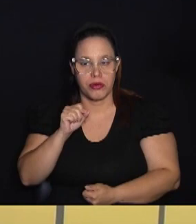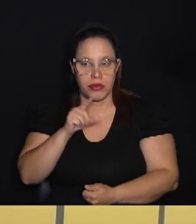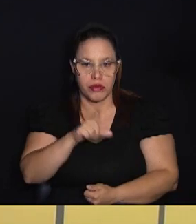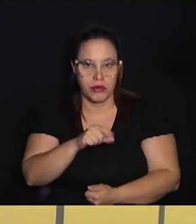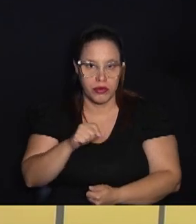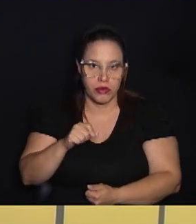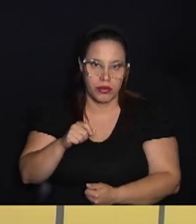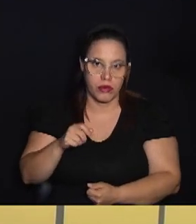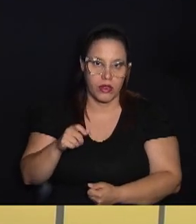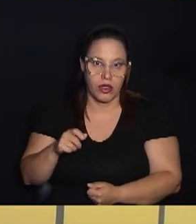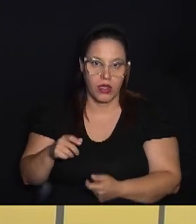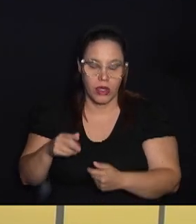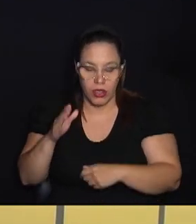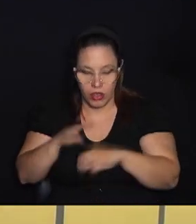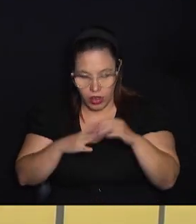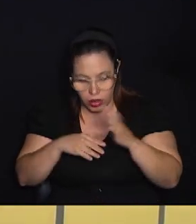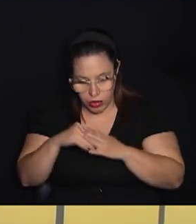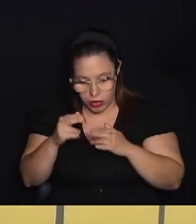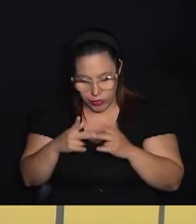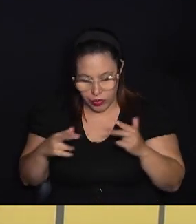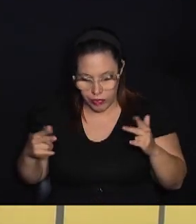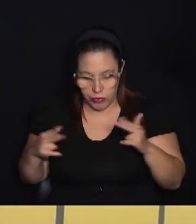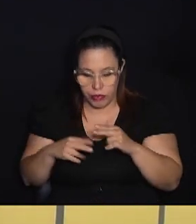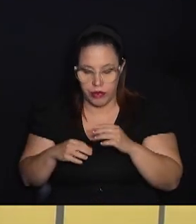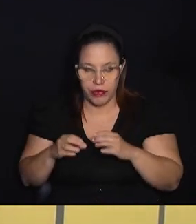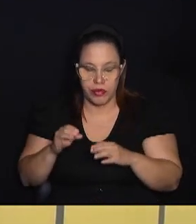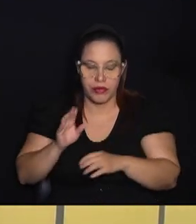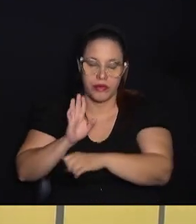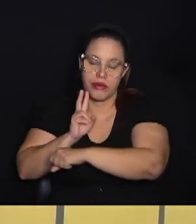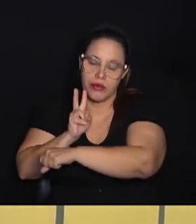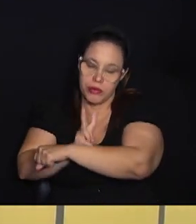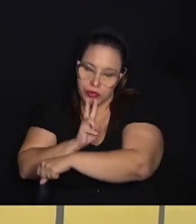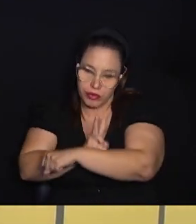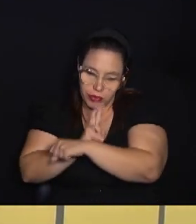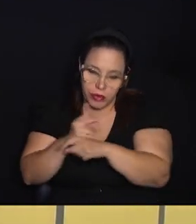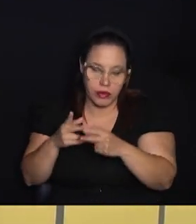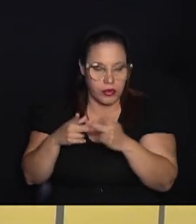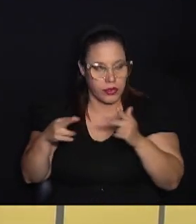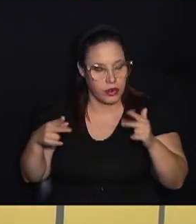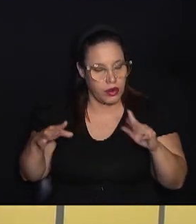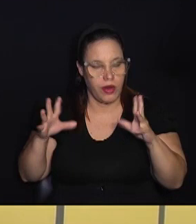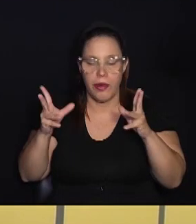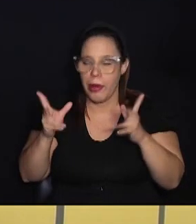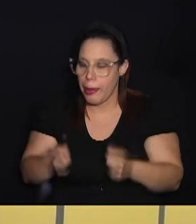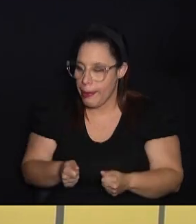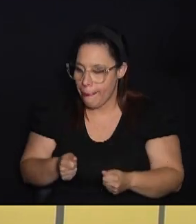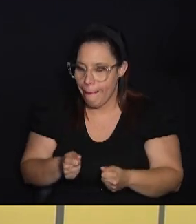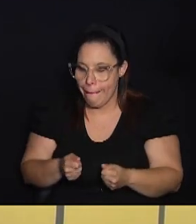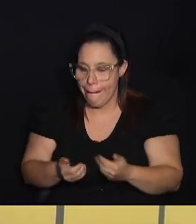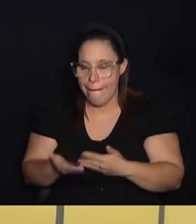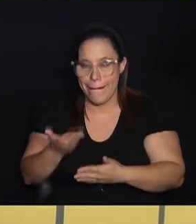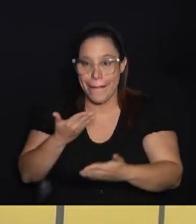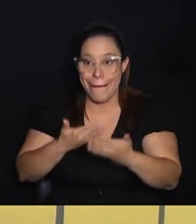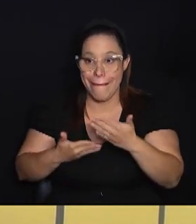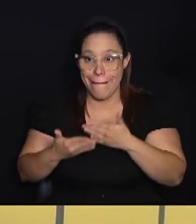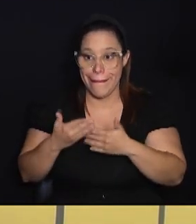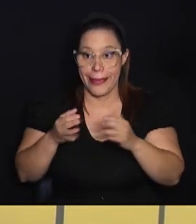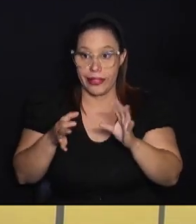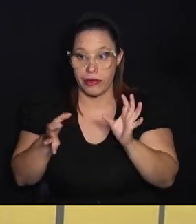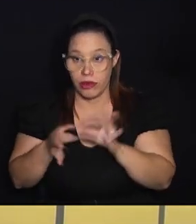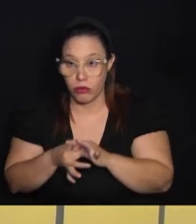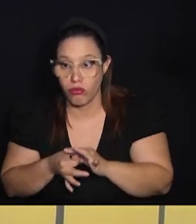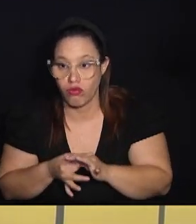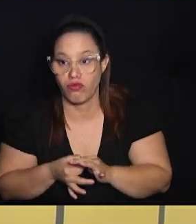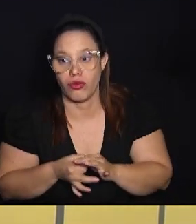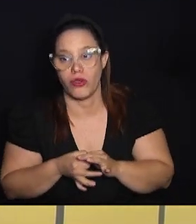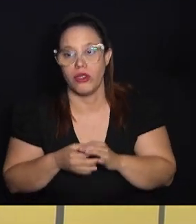serviços diferentes que cuidam de coisas diferentes mas todas essas coisas nos compõe né e constróem uma